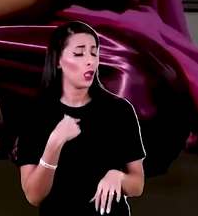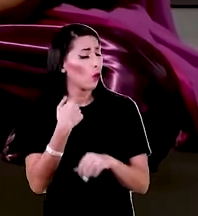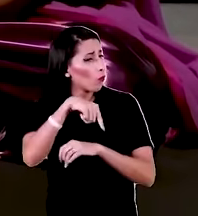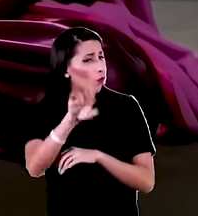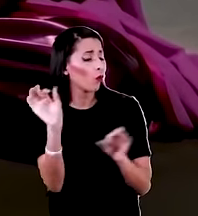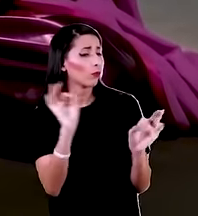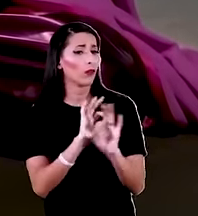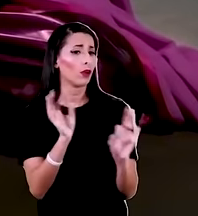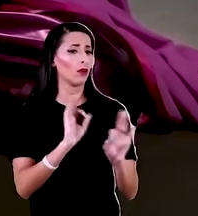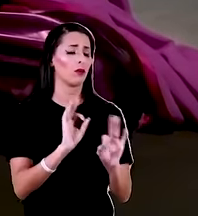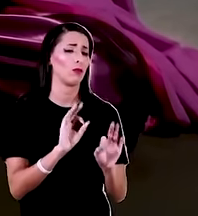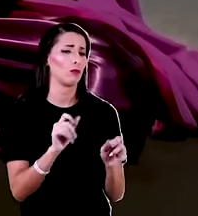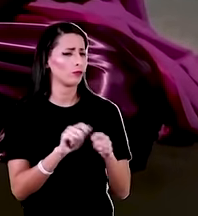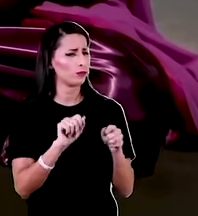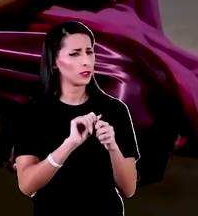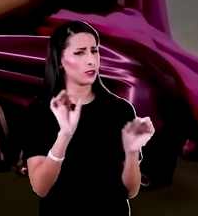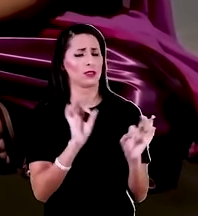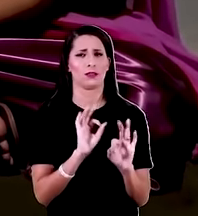isso com você.